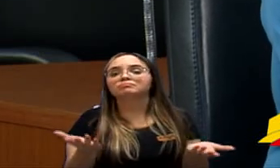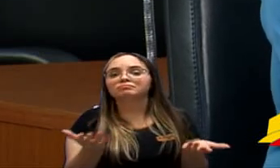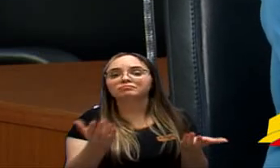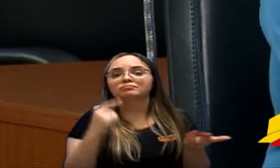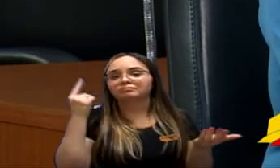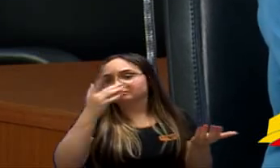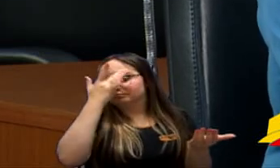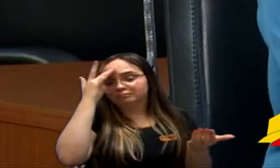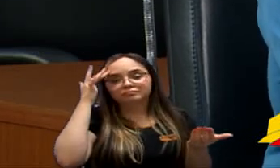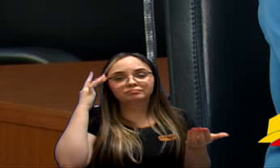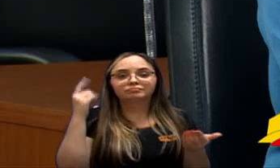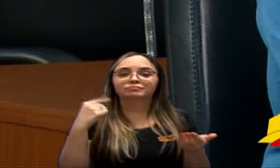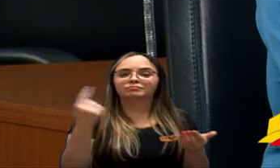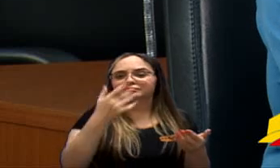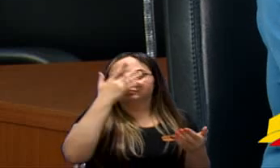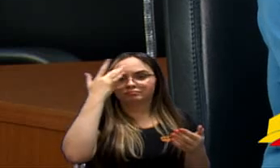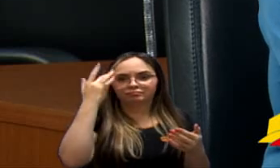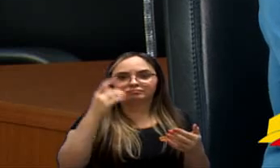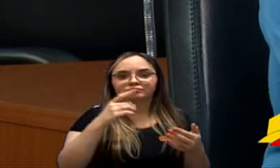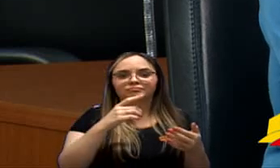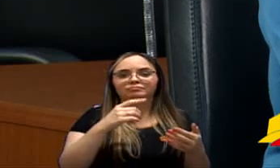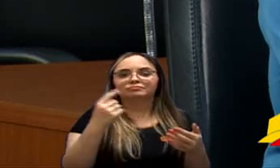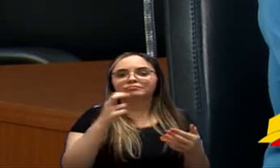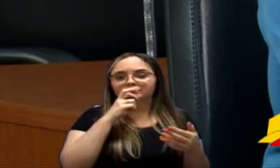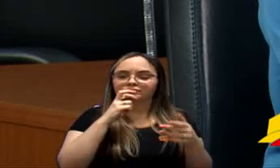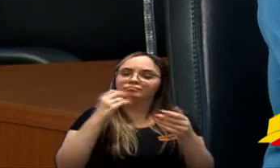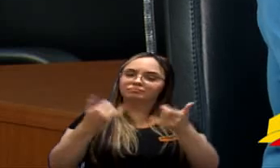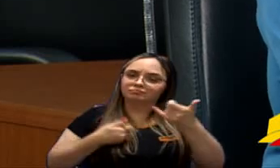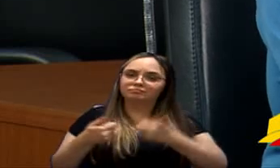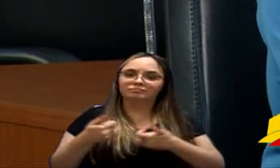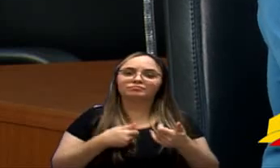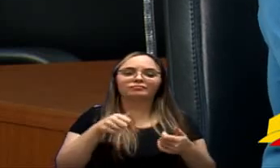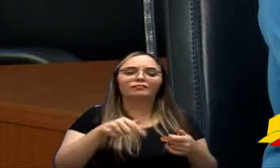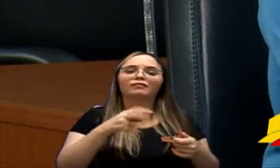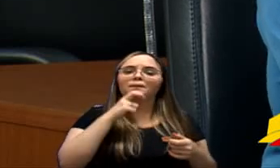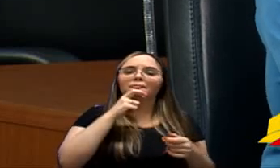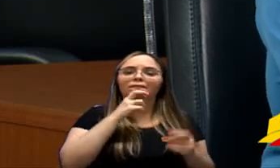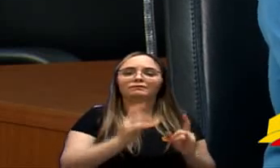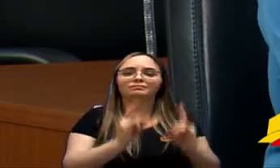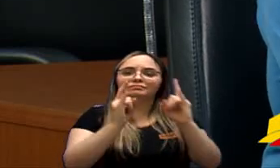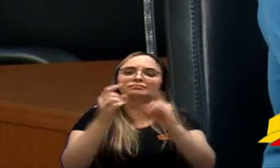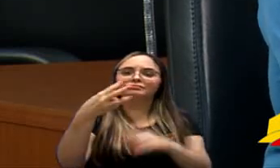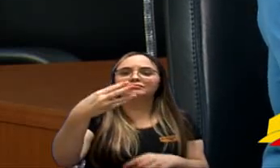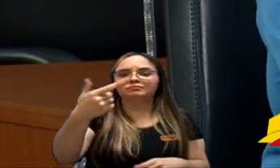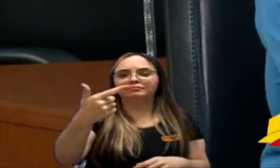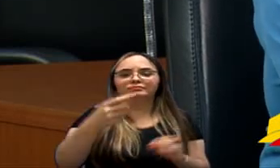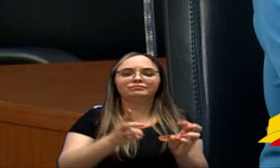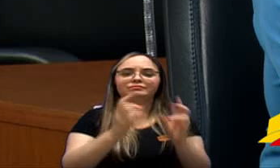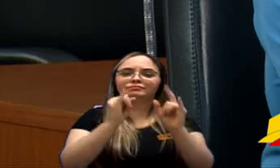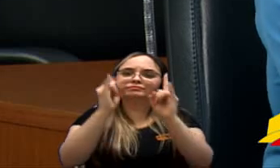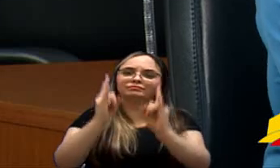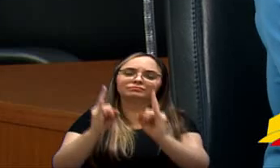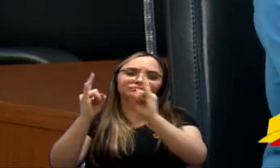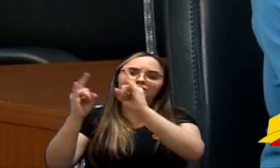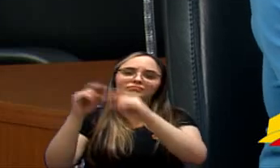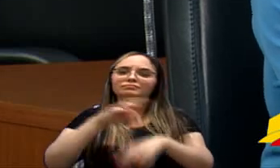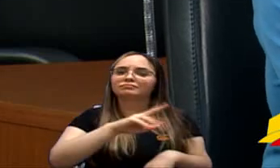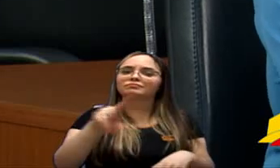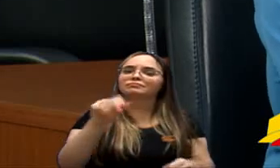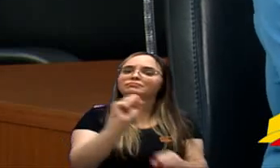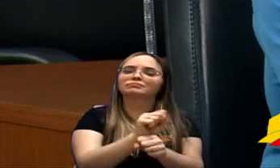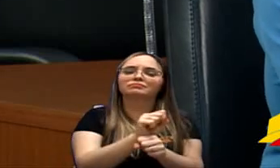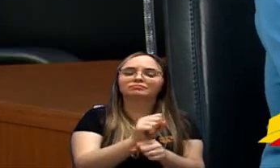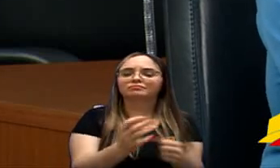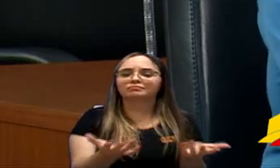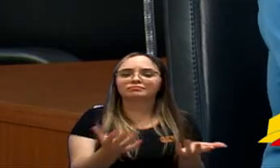de Sorocaba, né, são 32 prédios que estão parados, aí vão poder realmente contar com esse projeto, retornando à atividade, que vai gerar mais emprego, vai